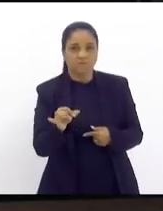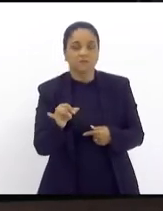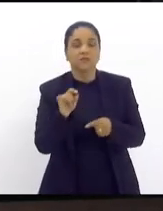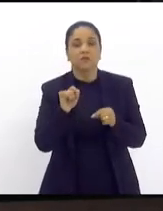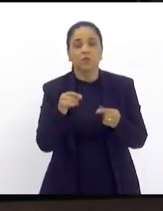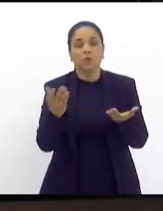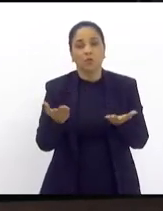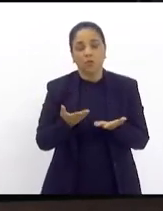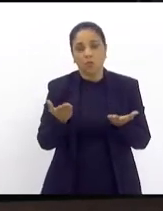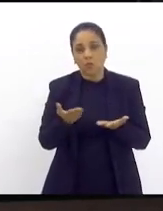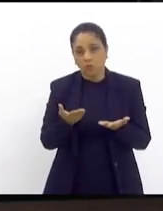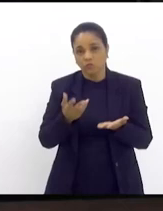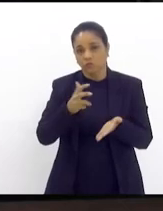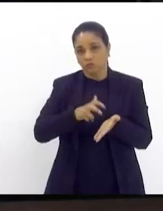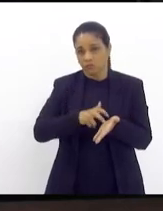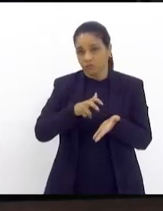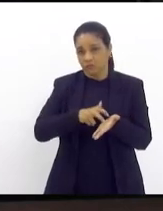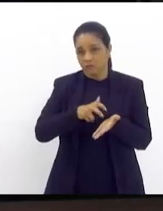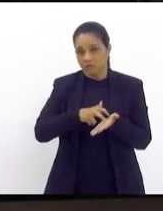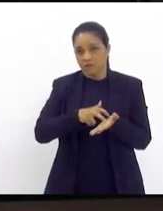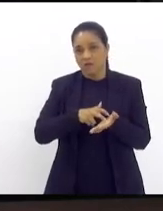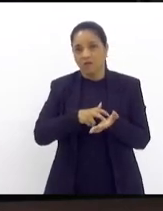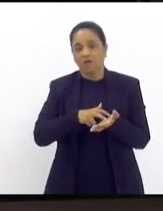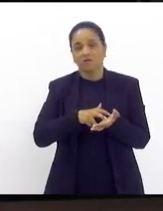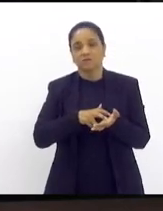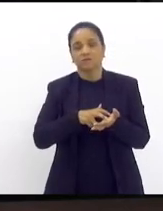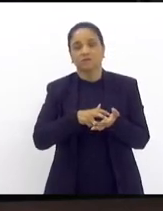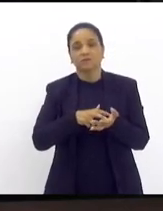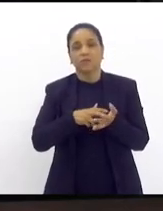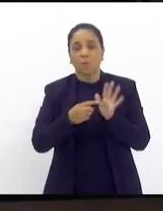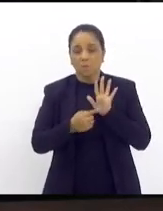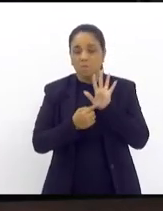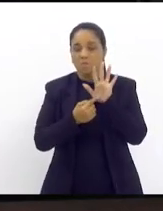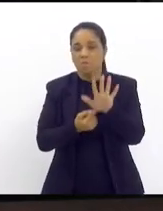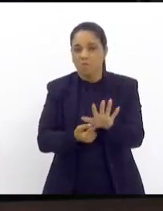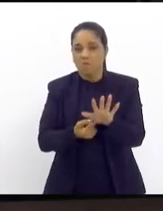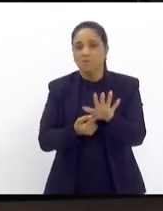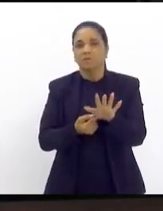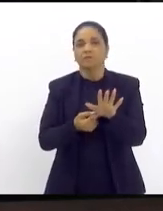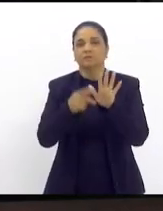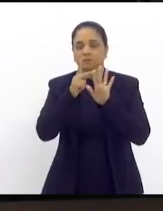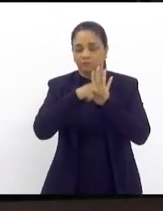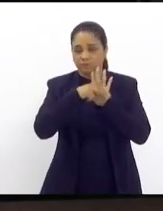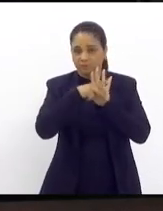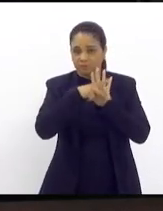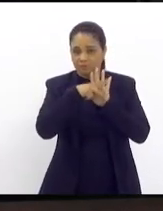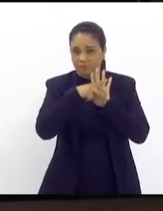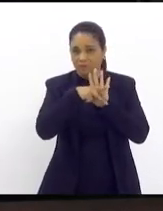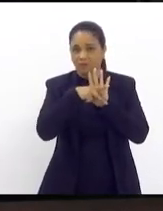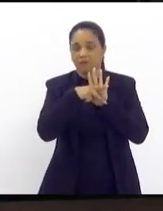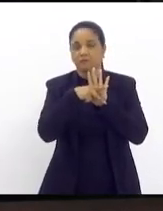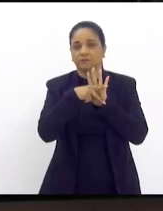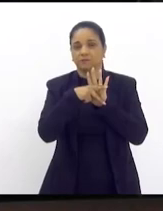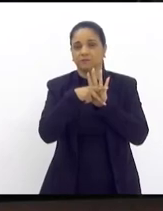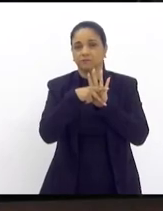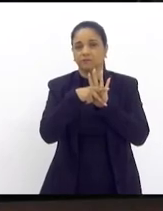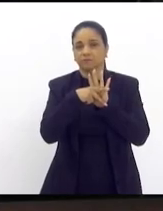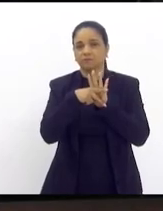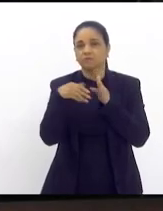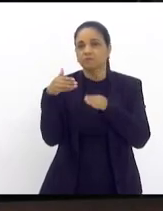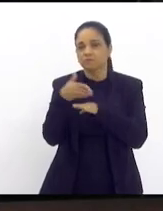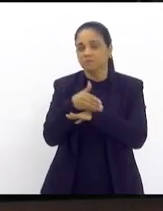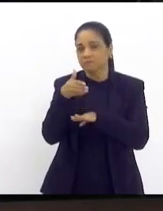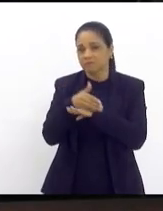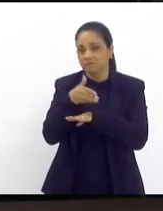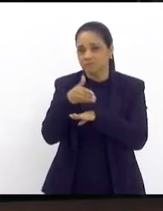na manhã de hoje quando fazíamos o relançamento dessa frente inclusive com a presença da